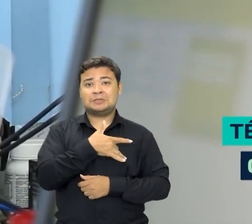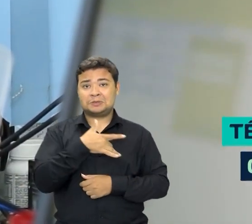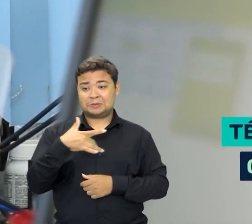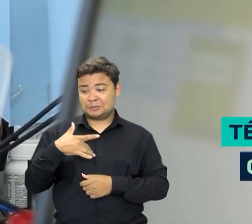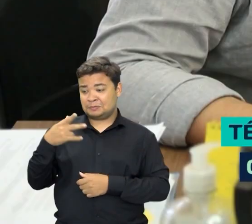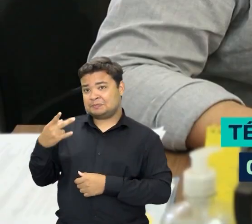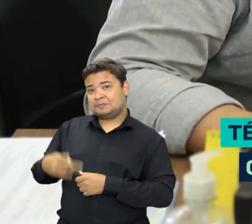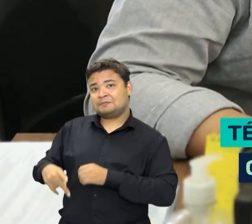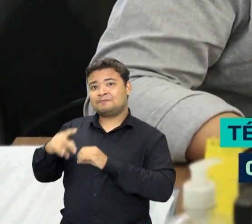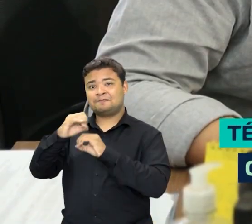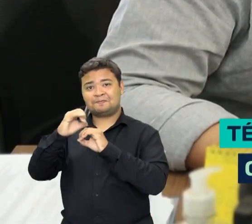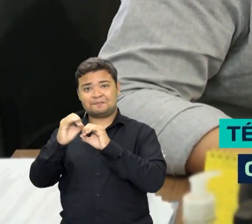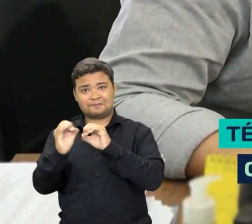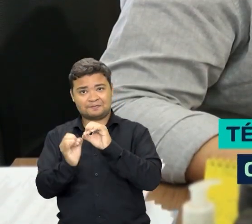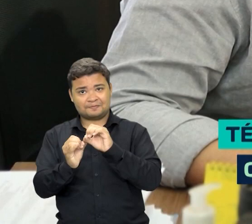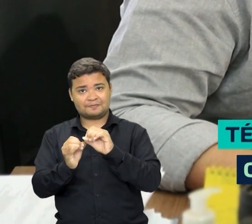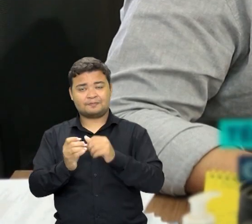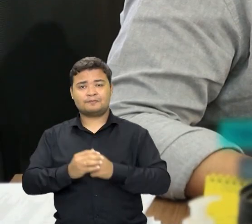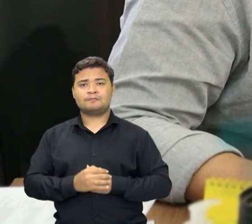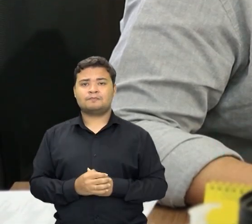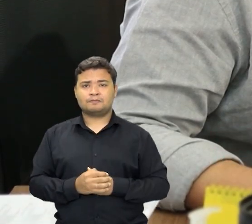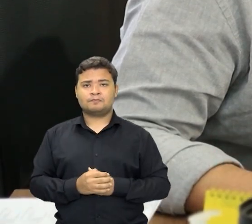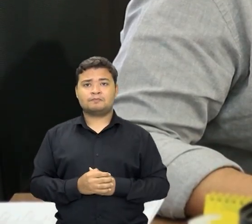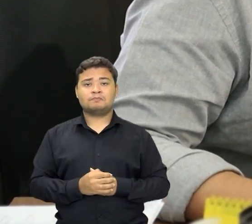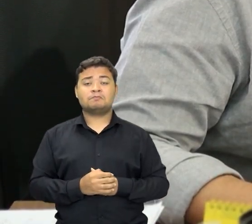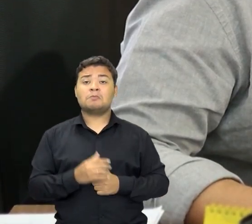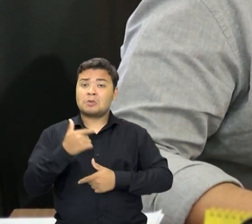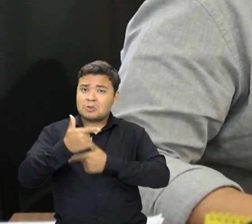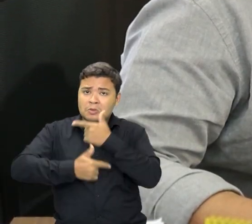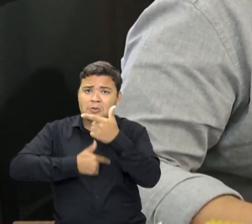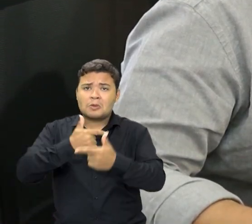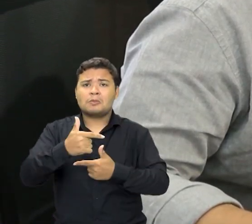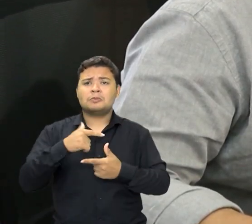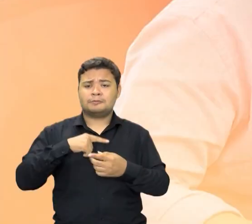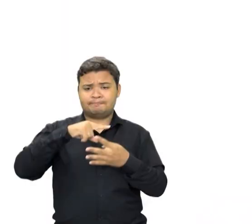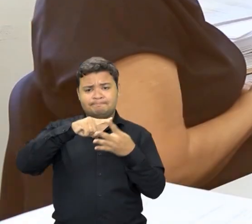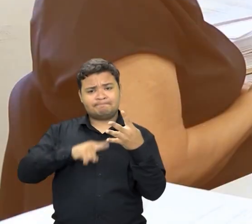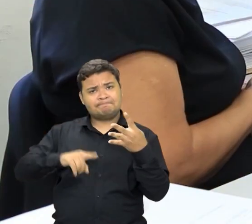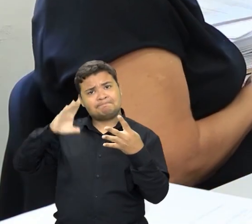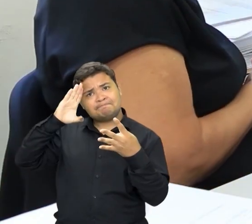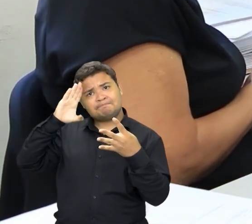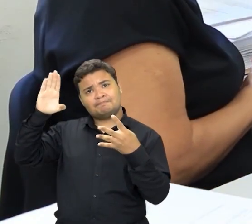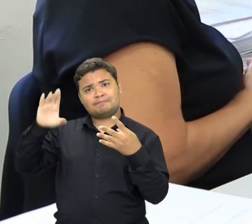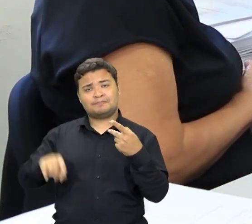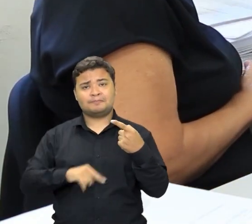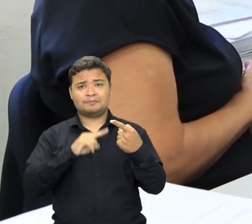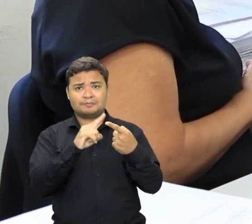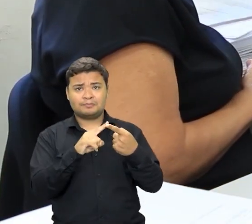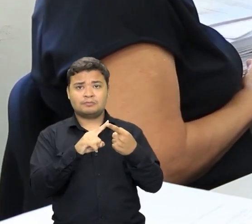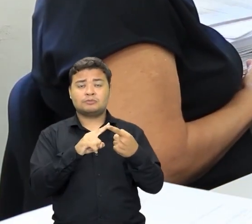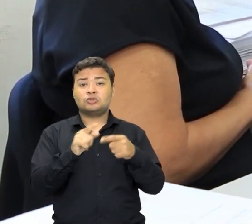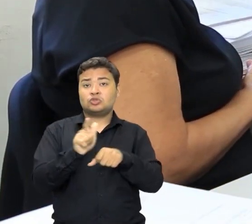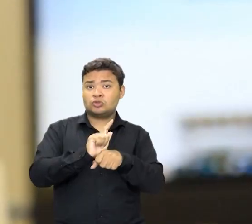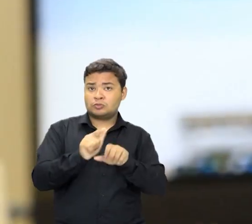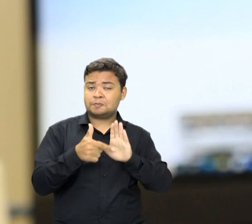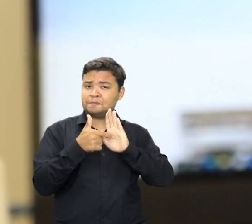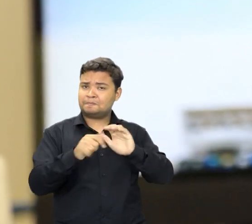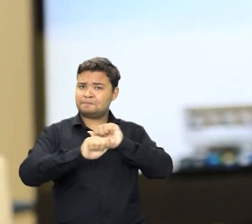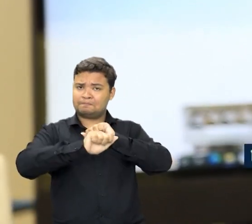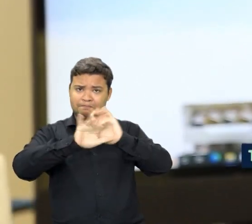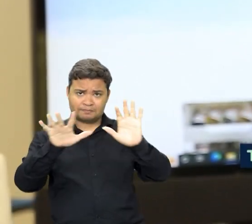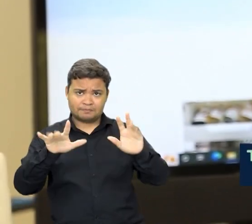financiamento de pesquisas, atividades de extensão e ensino, junto aos professores, técnicos administrativos